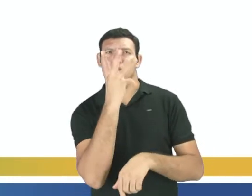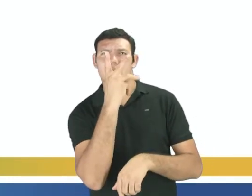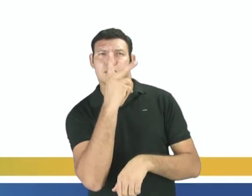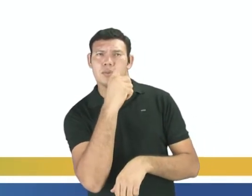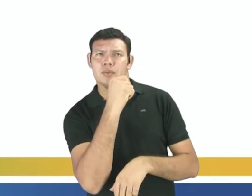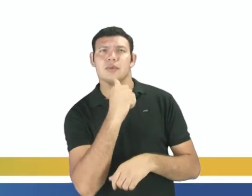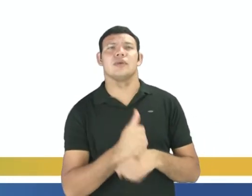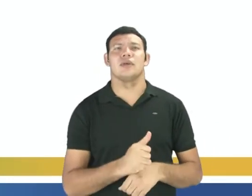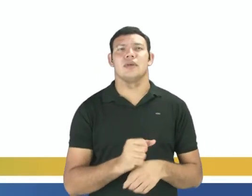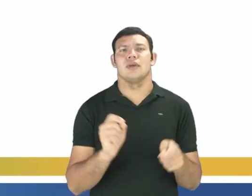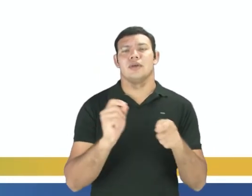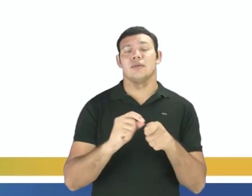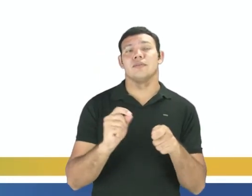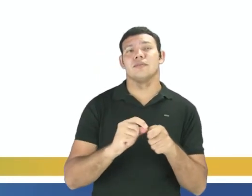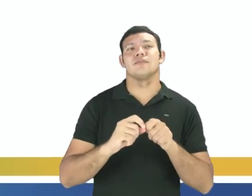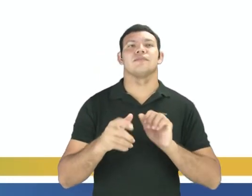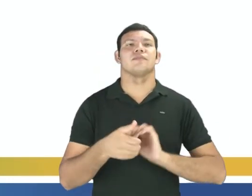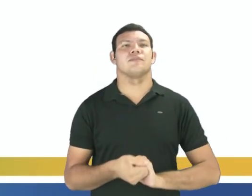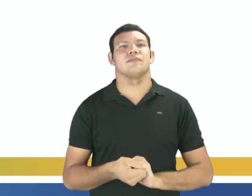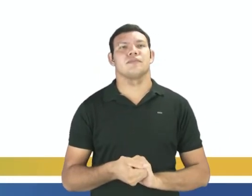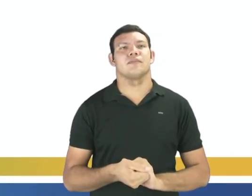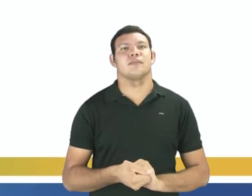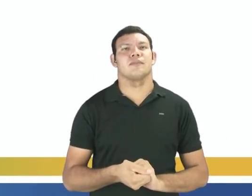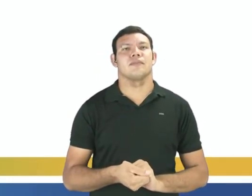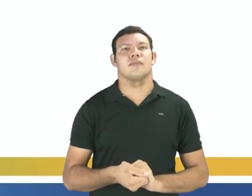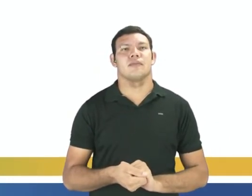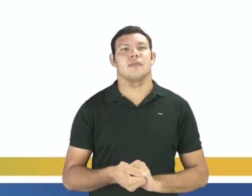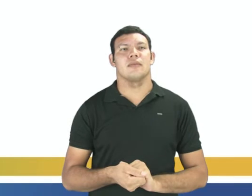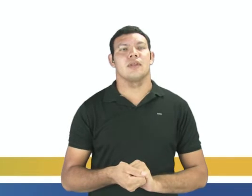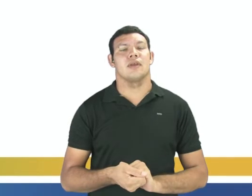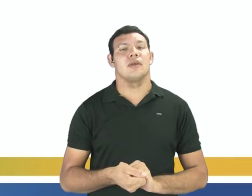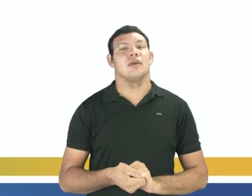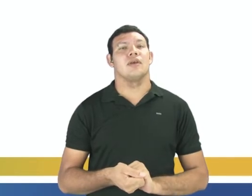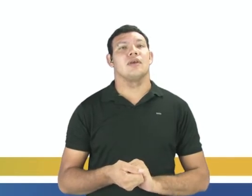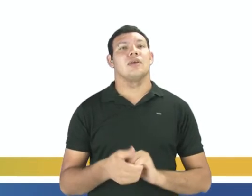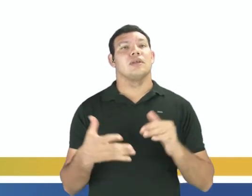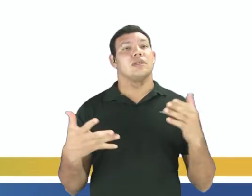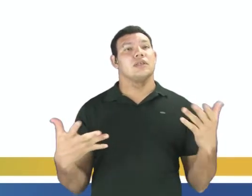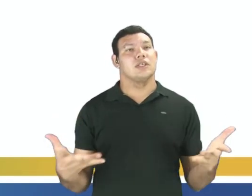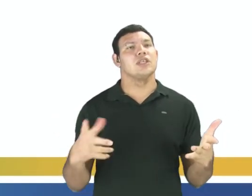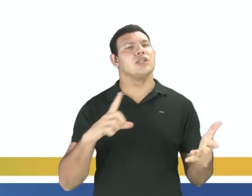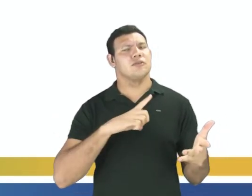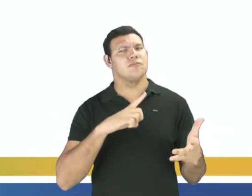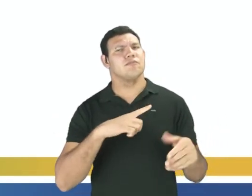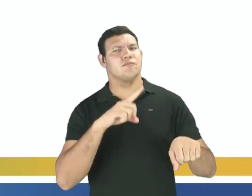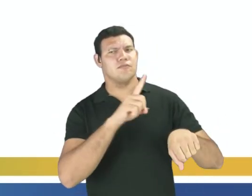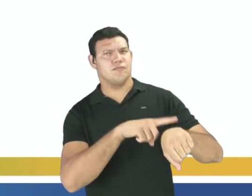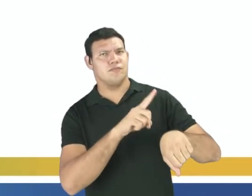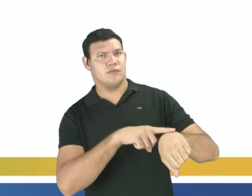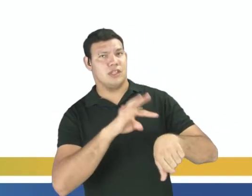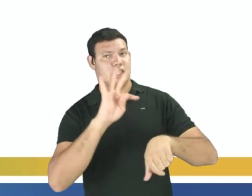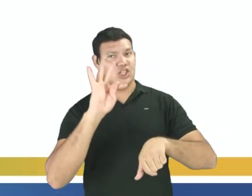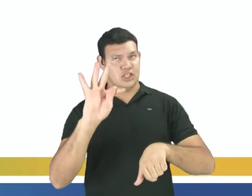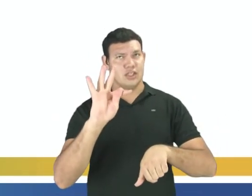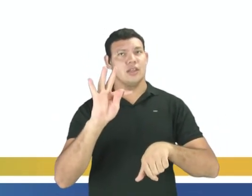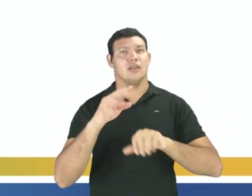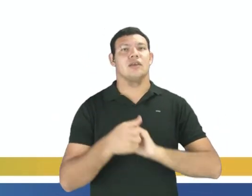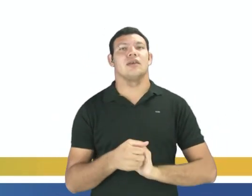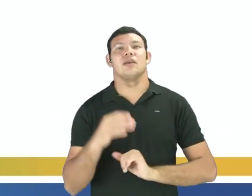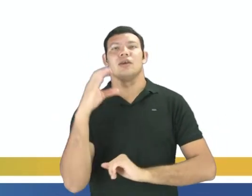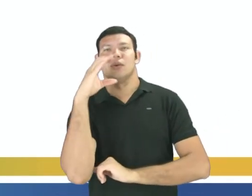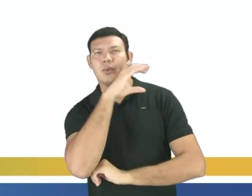né, de produção, tá certo? Então você pode trabalhar com toda essa ideia. Temos a grandeza T, que é de tempo, e a grandeza velocidade de produção,